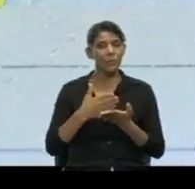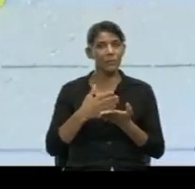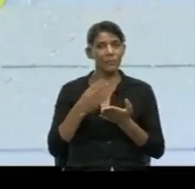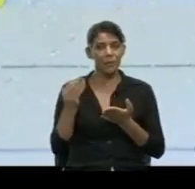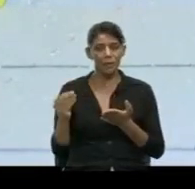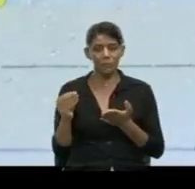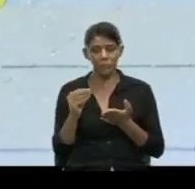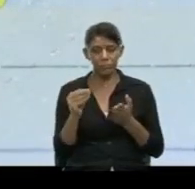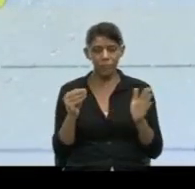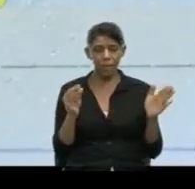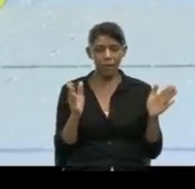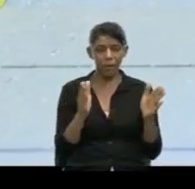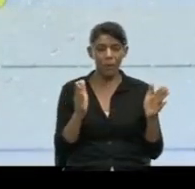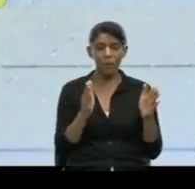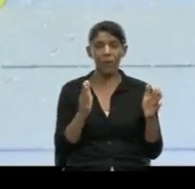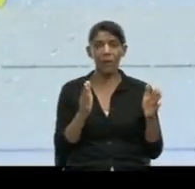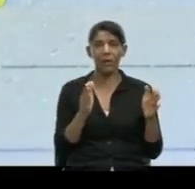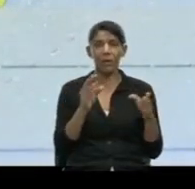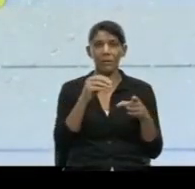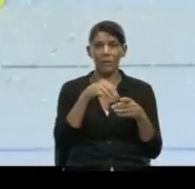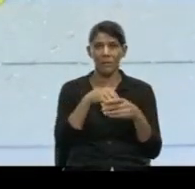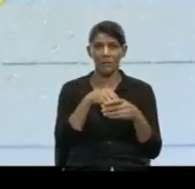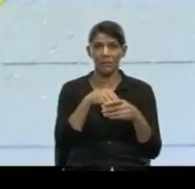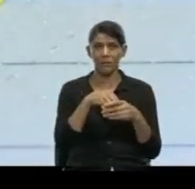a obra aqui dentro.